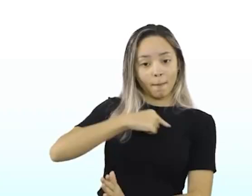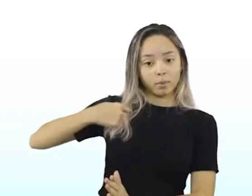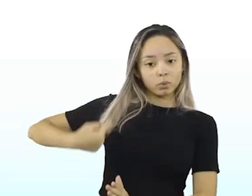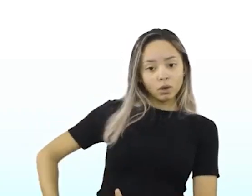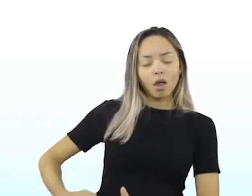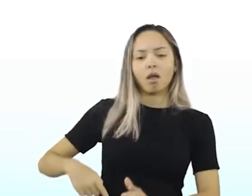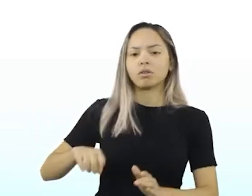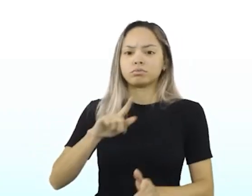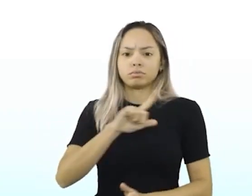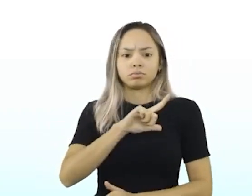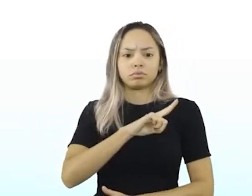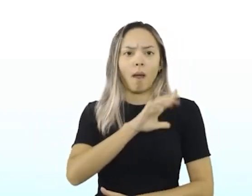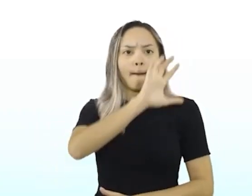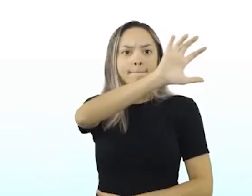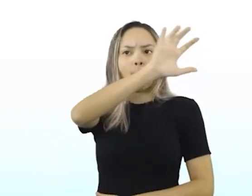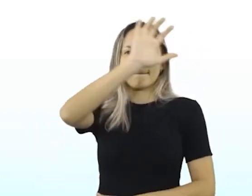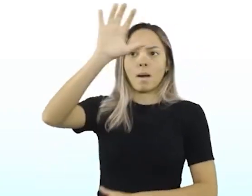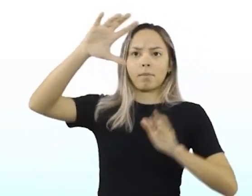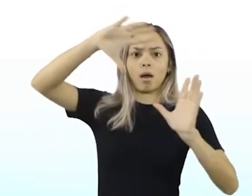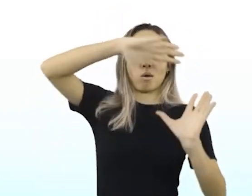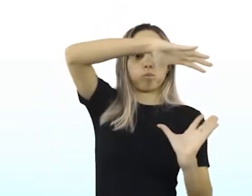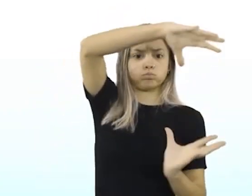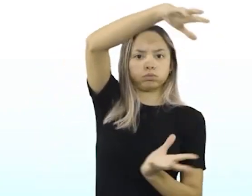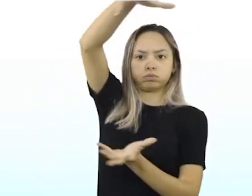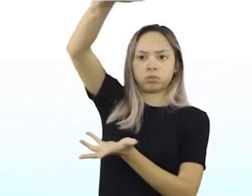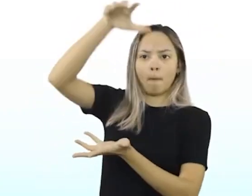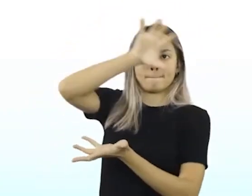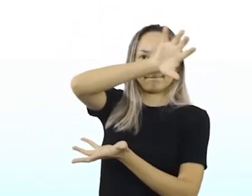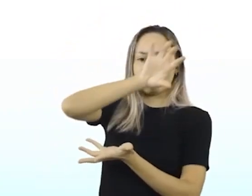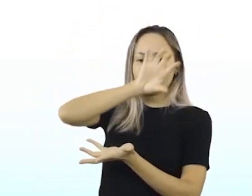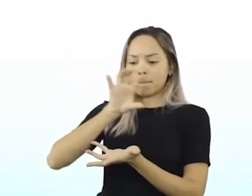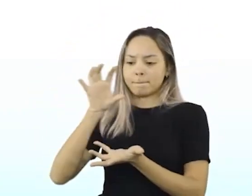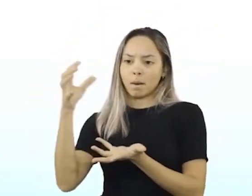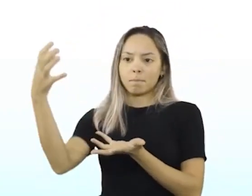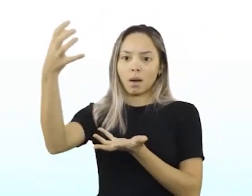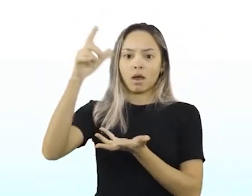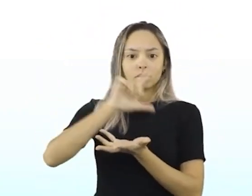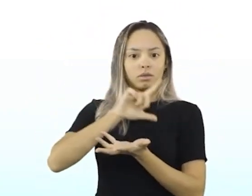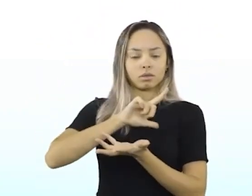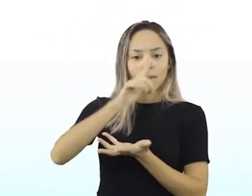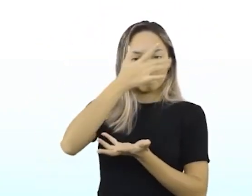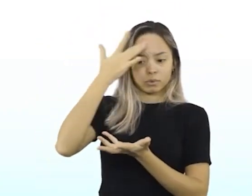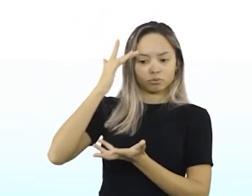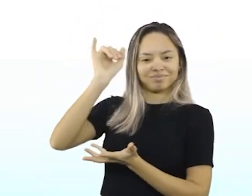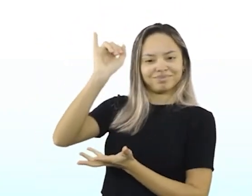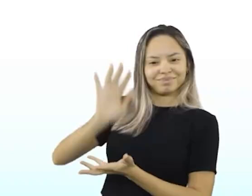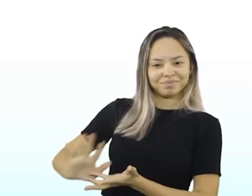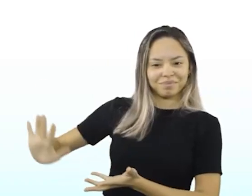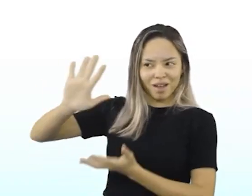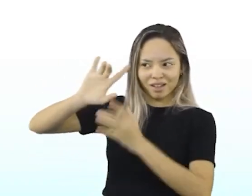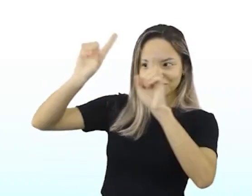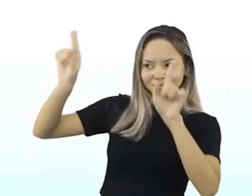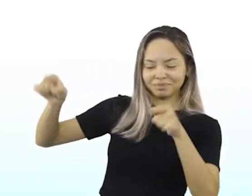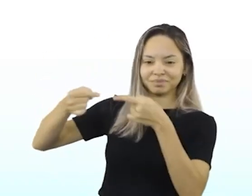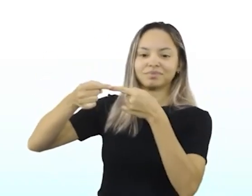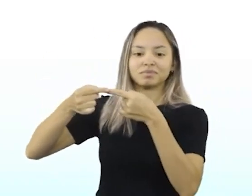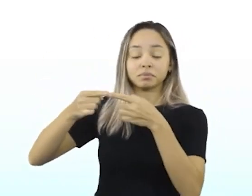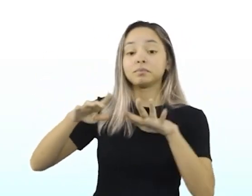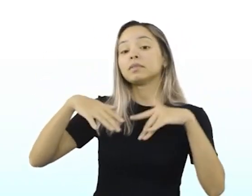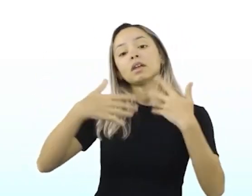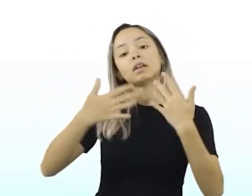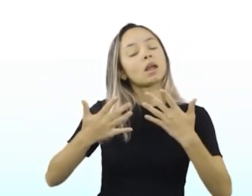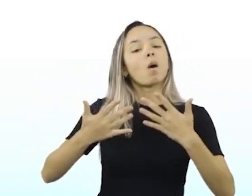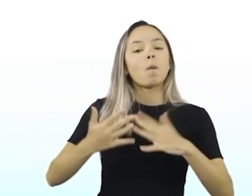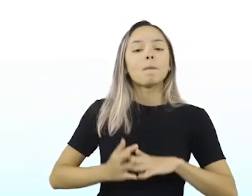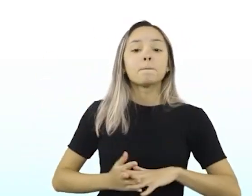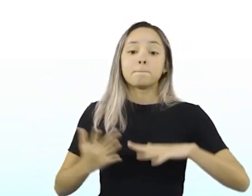Oriente Médio. Então, essa imagem trata da miscigenação. E aí é importante você associar que as migrações elas